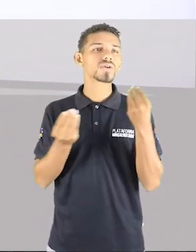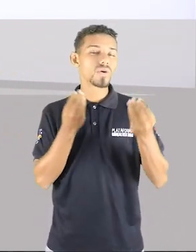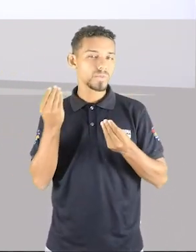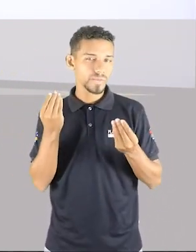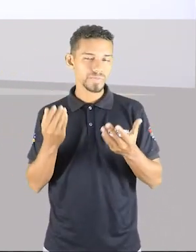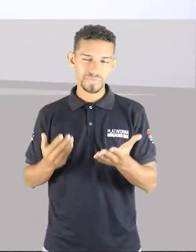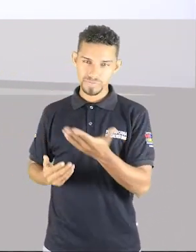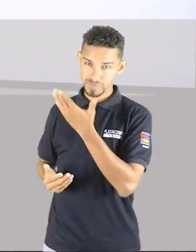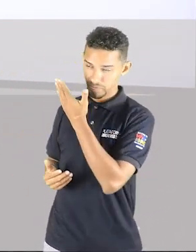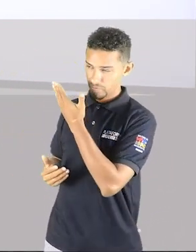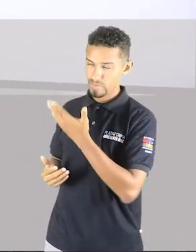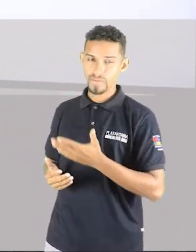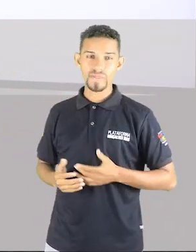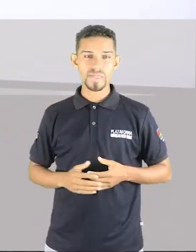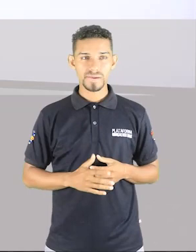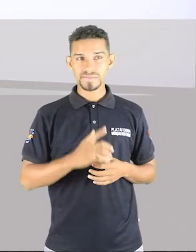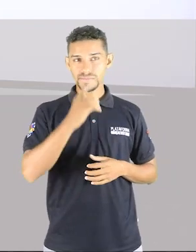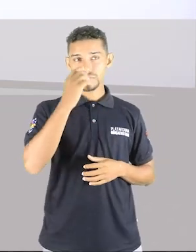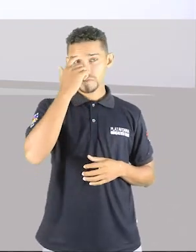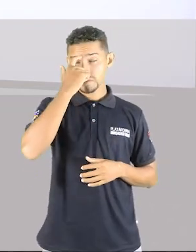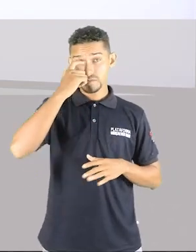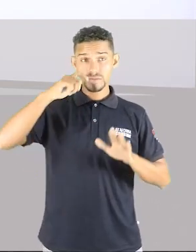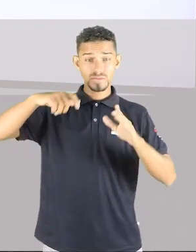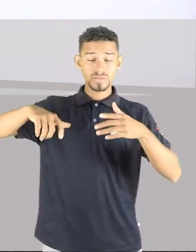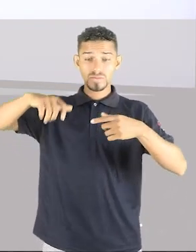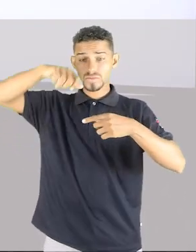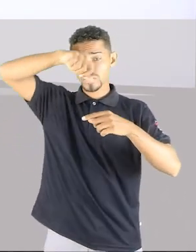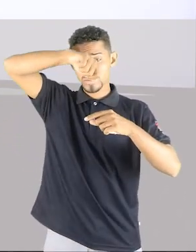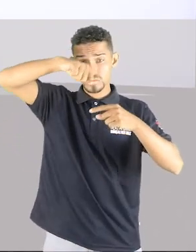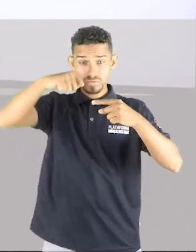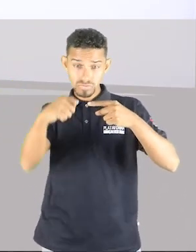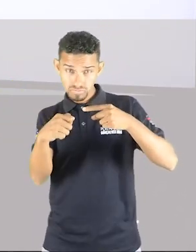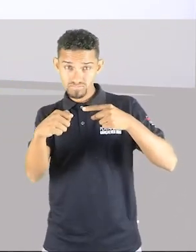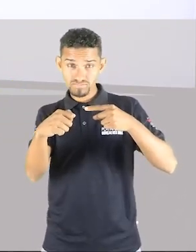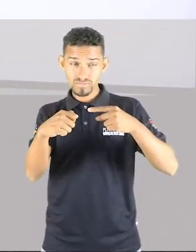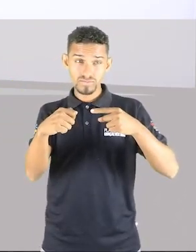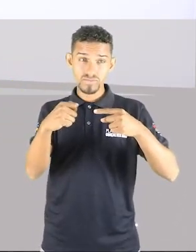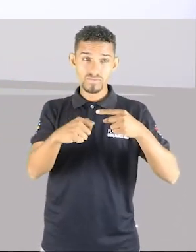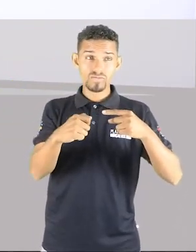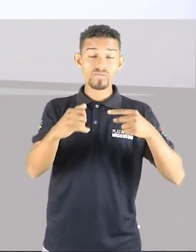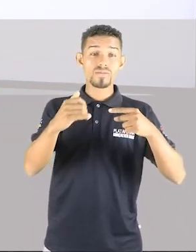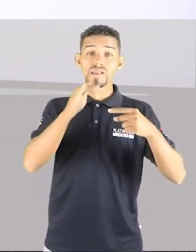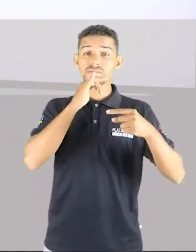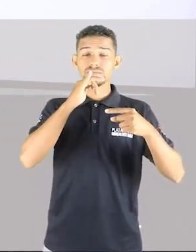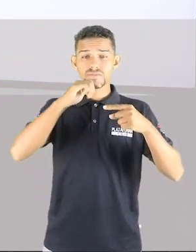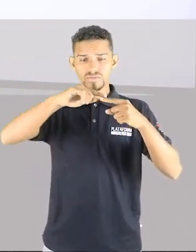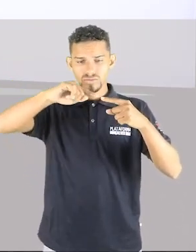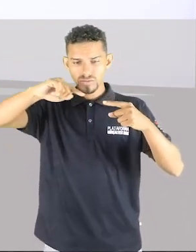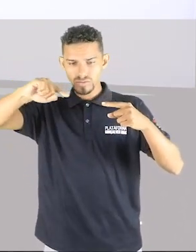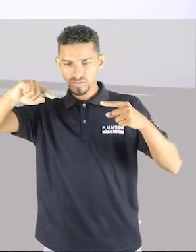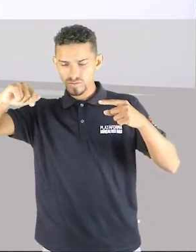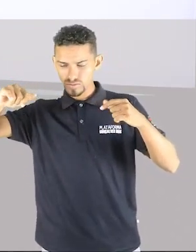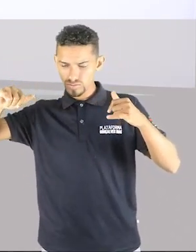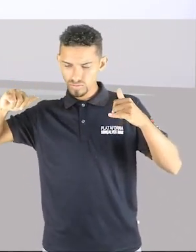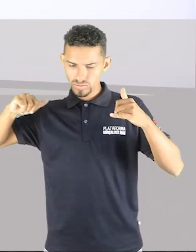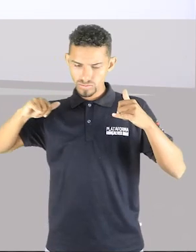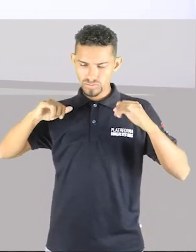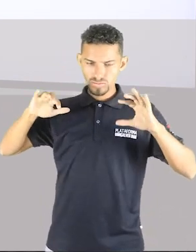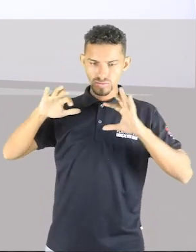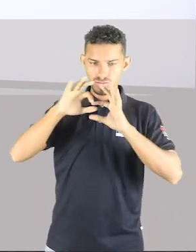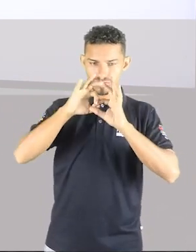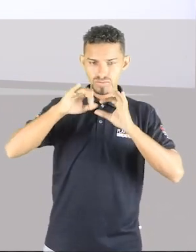então aqui ó quando eu fechar a chave o circuito elétrico ele fica